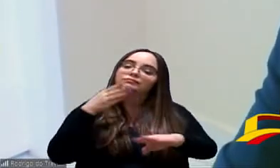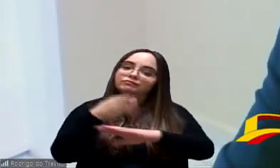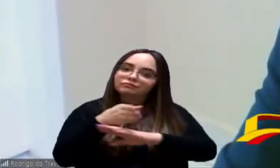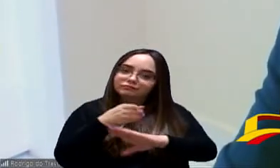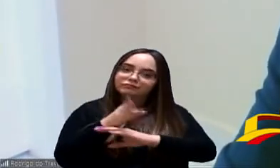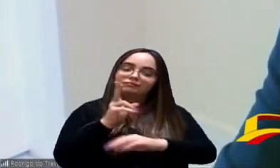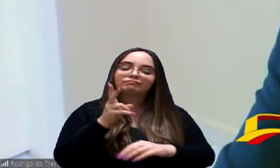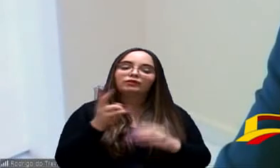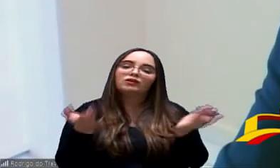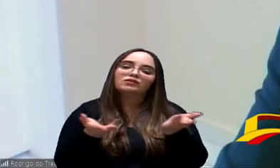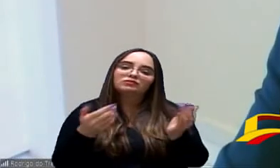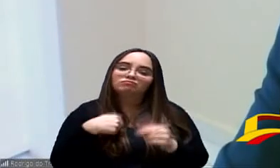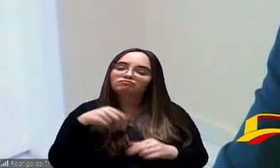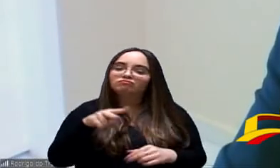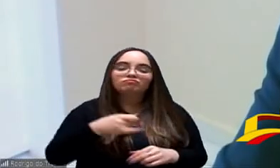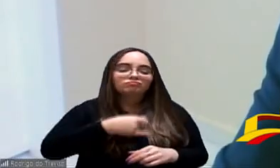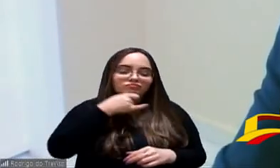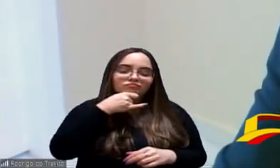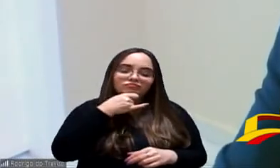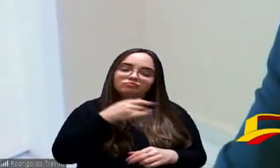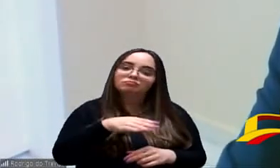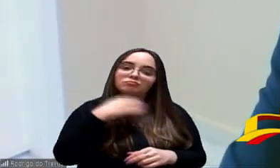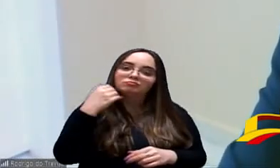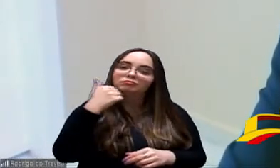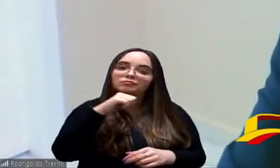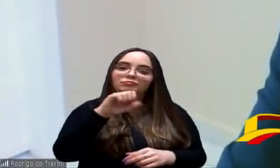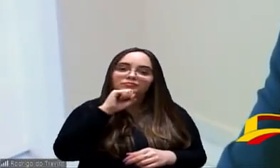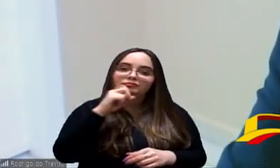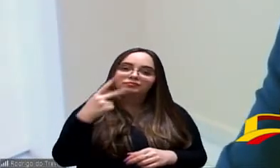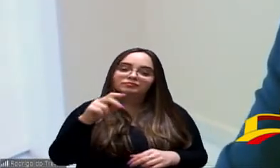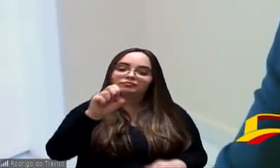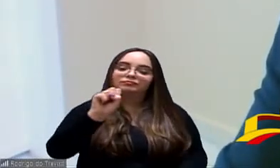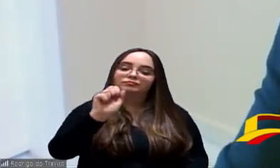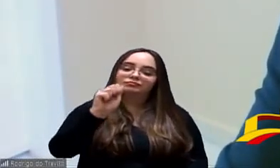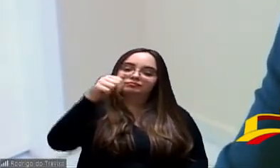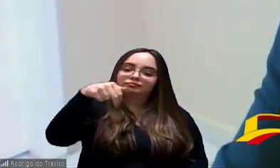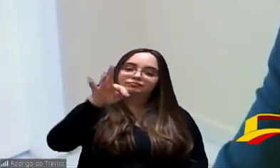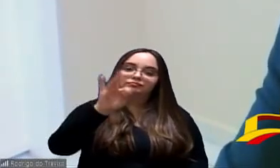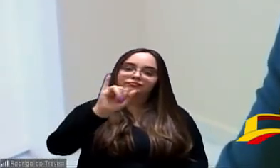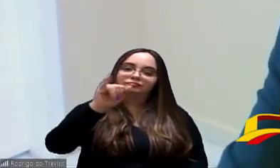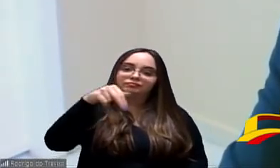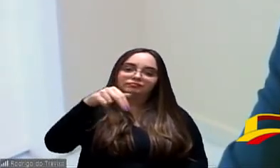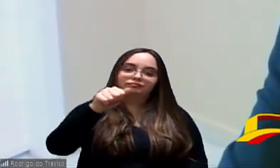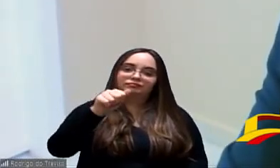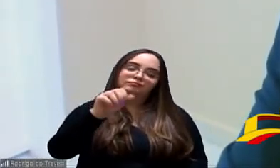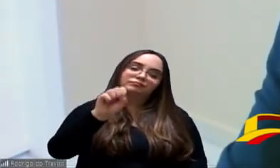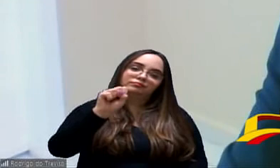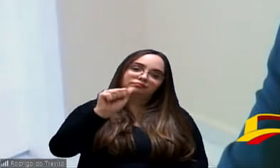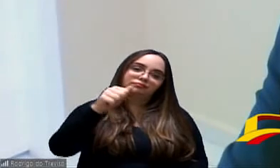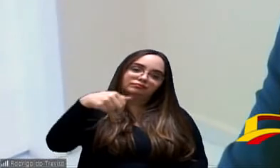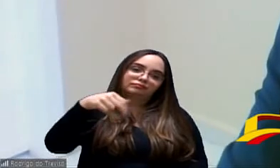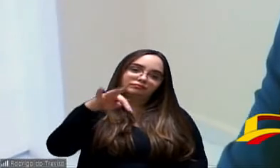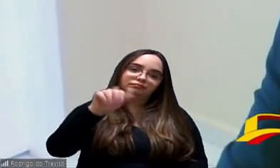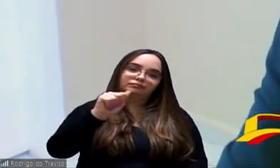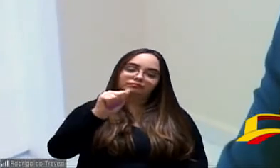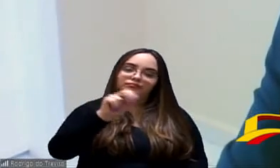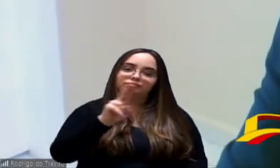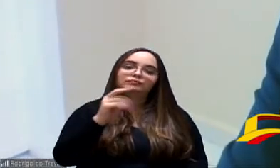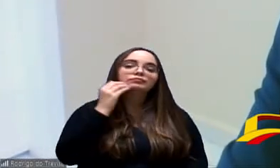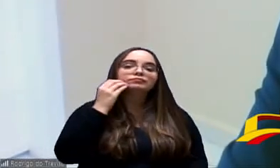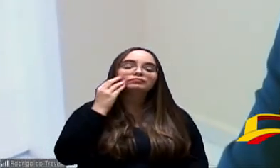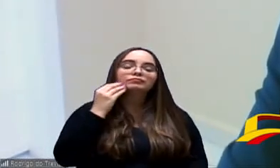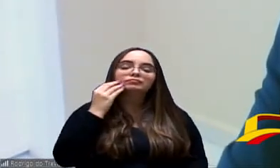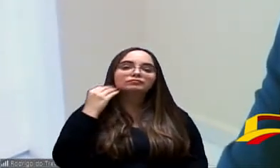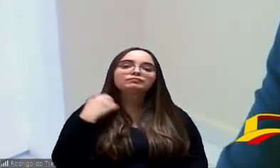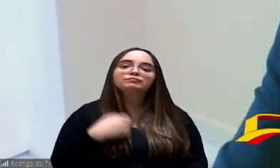os sentimentos pela perda da mãe dele, a dona Santina. Dona Santa, né? A dona Santa.